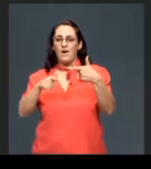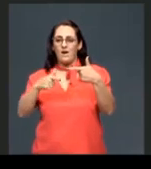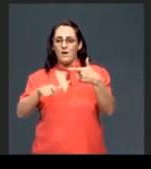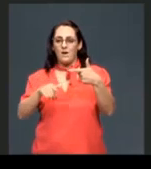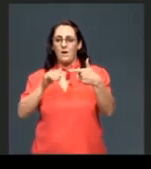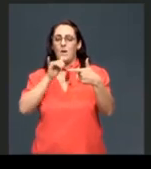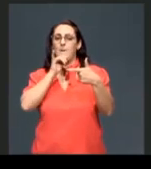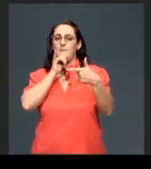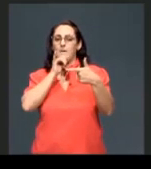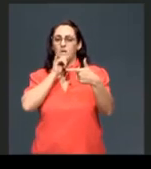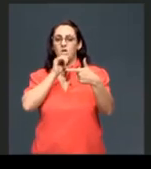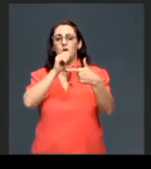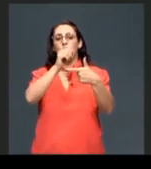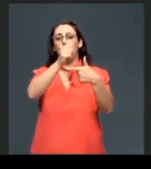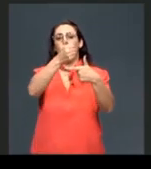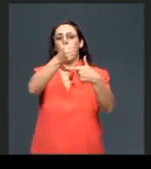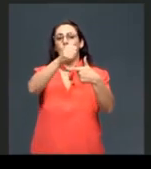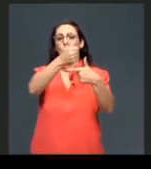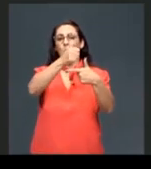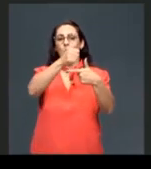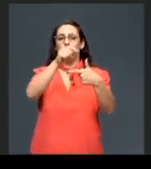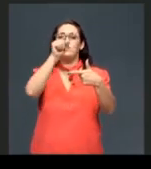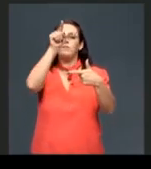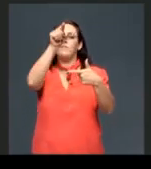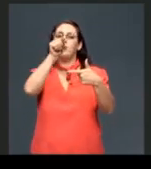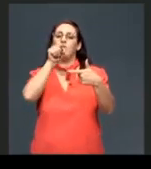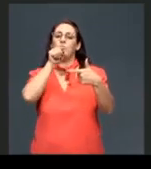11 fatorial,